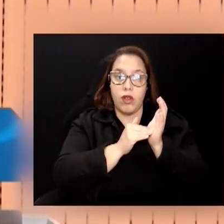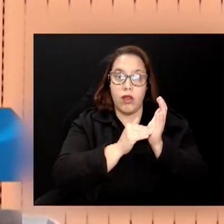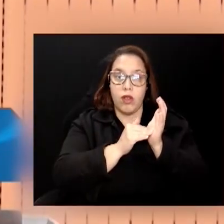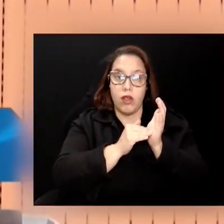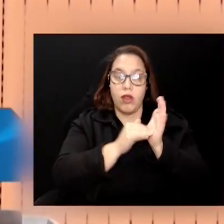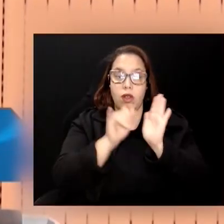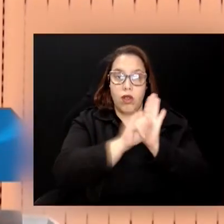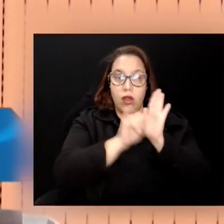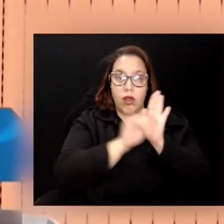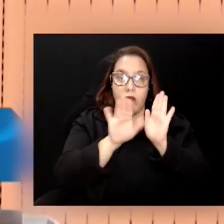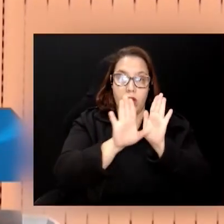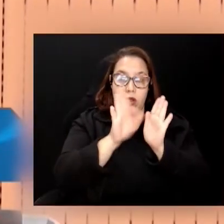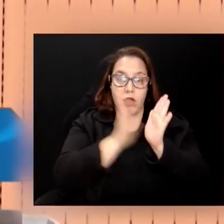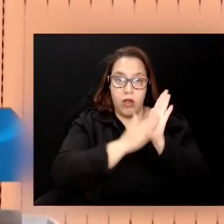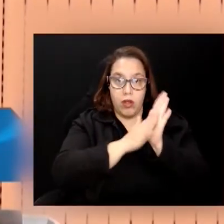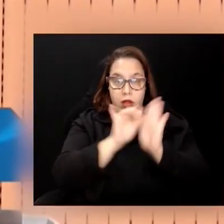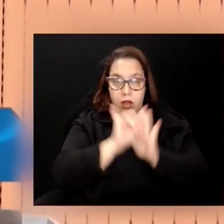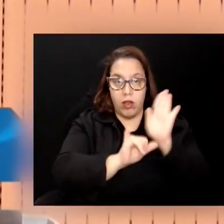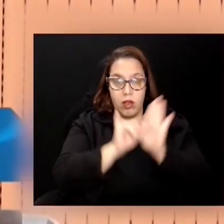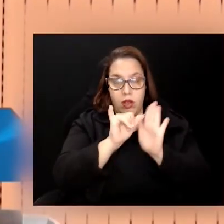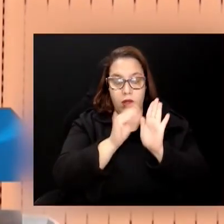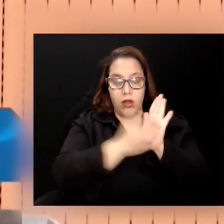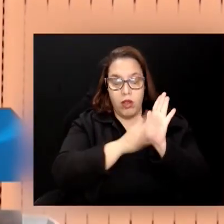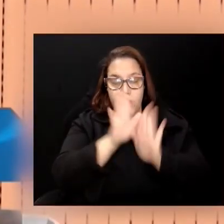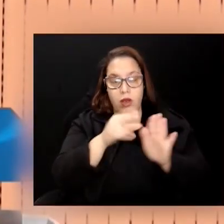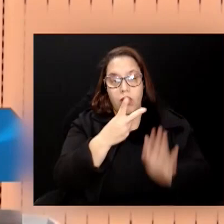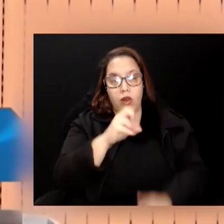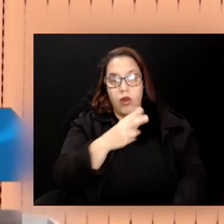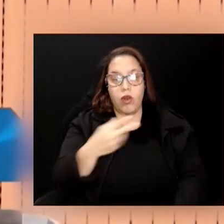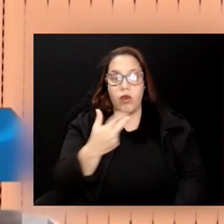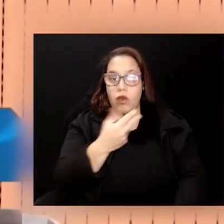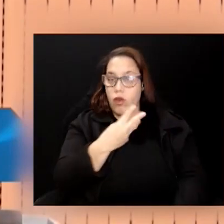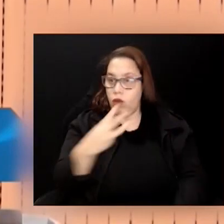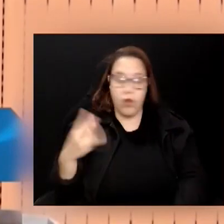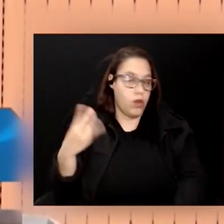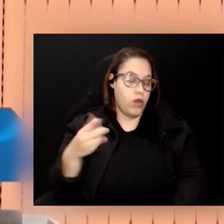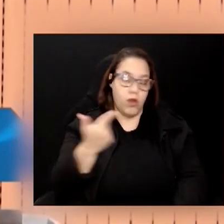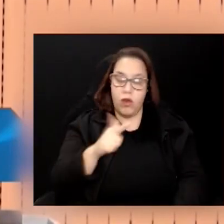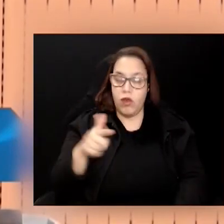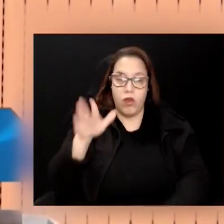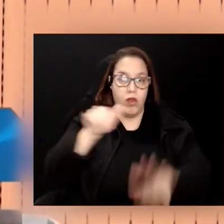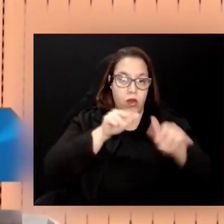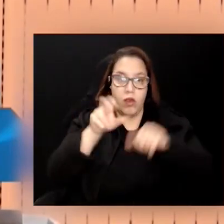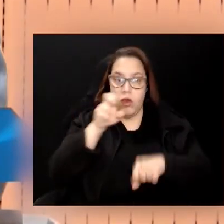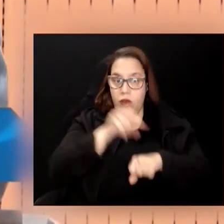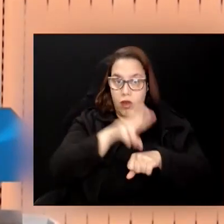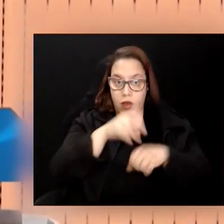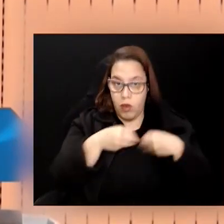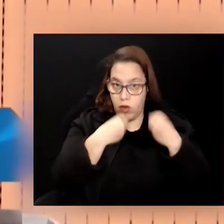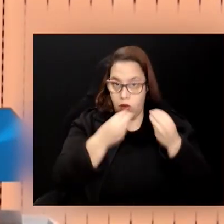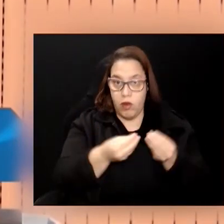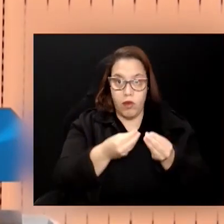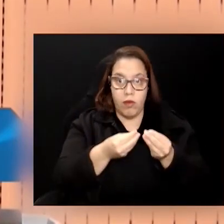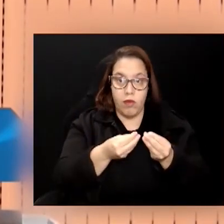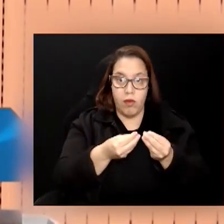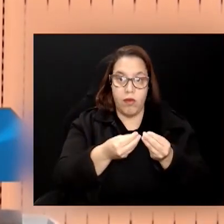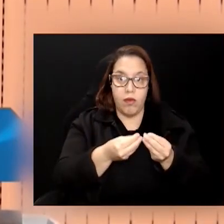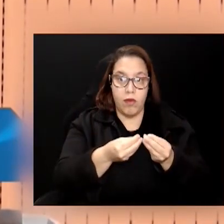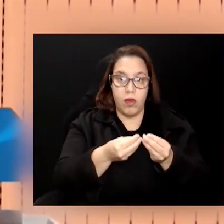de 2023 não tinham sido convocados para as vagas oferecidas e a